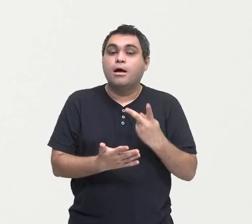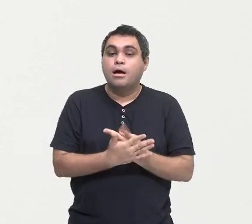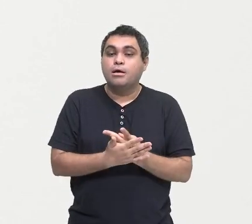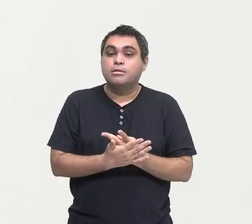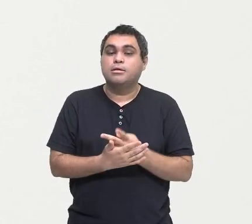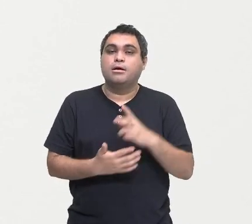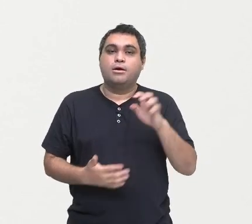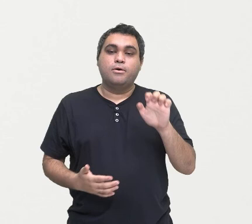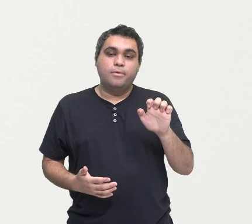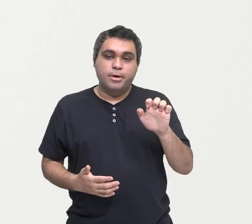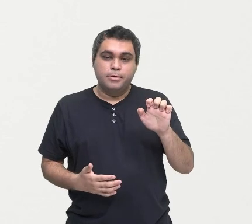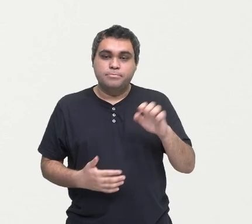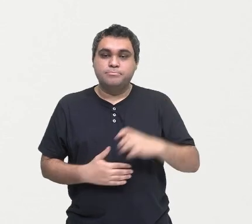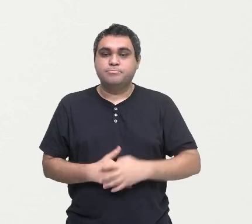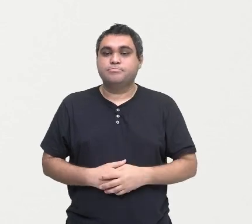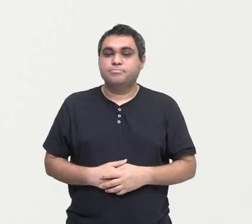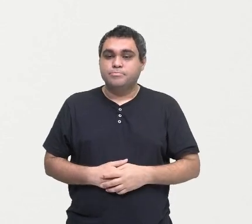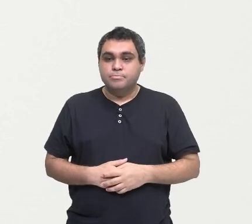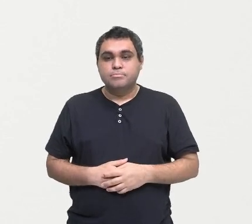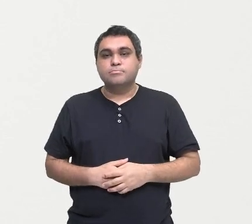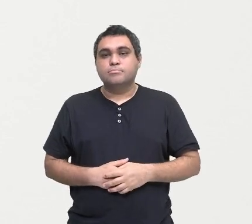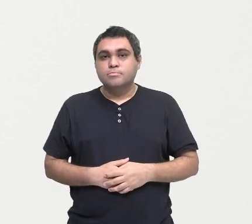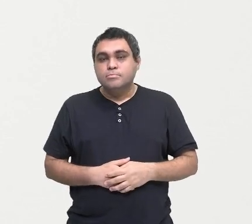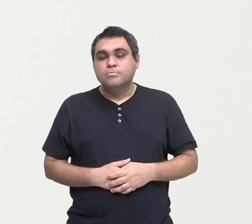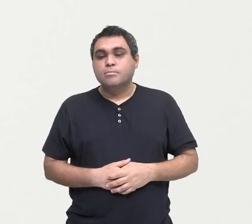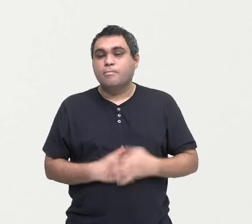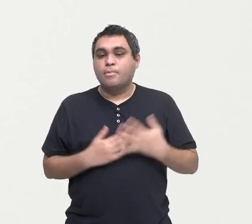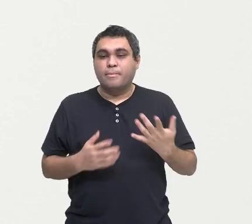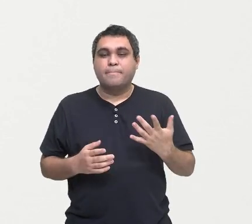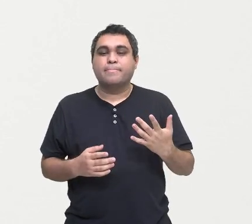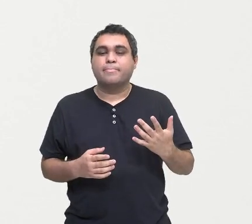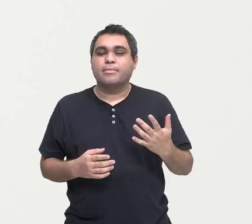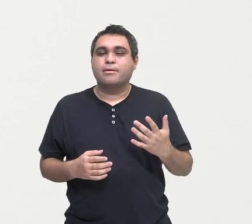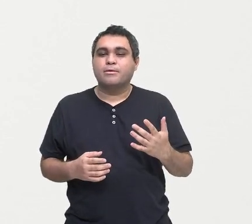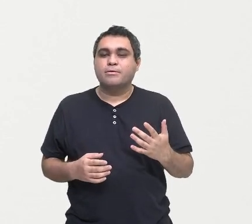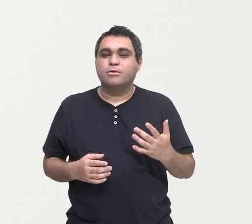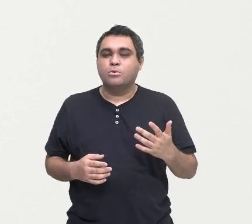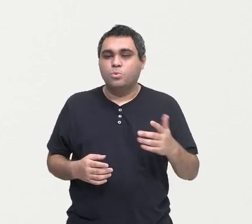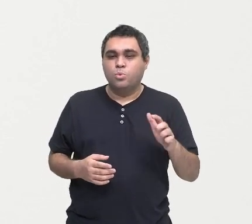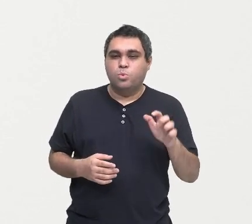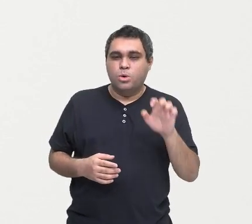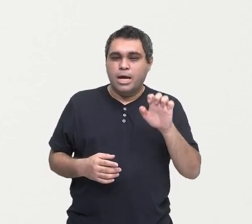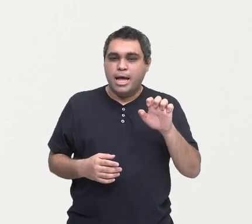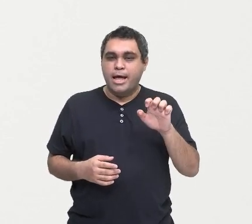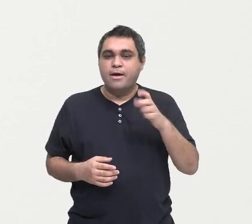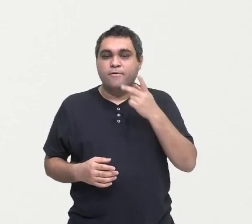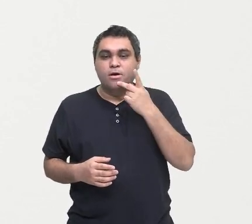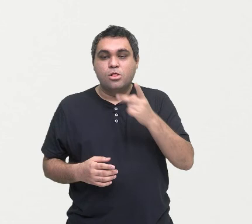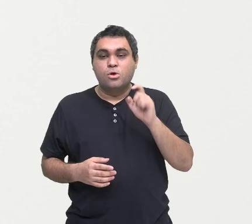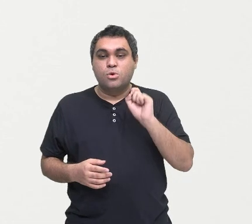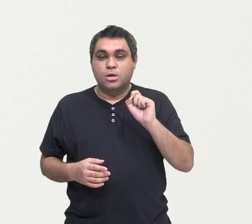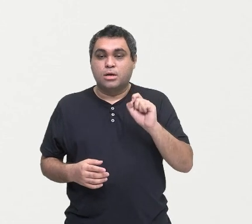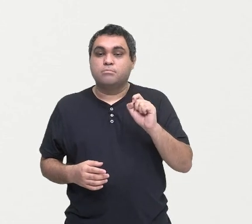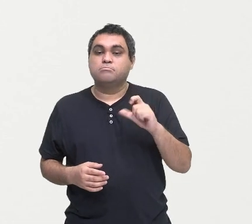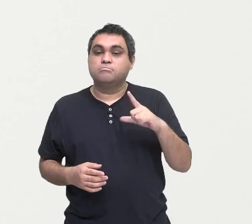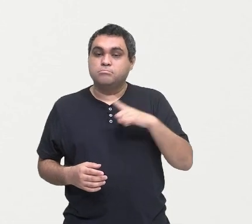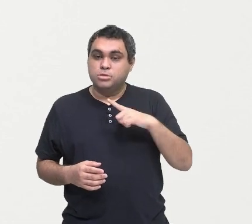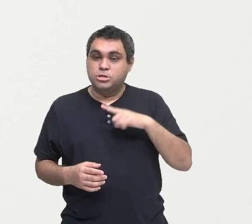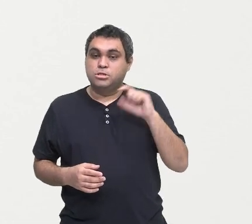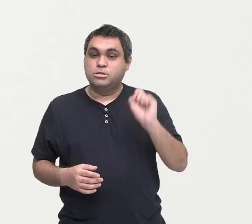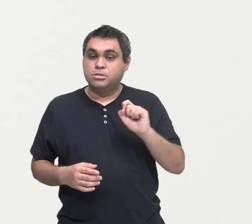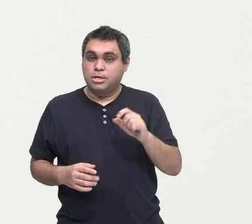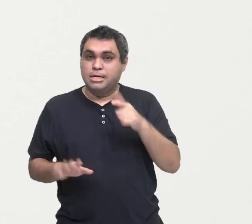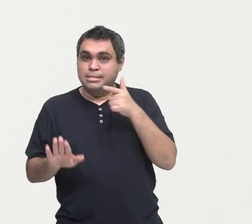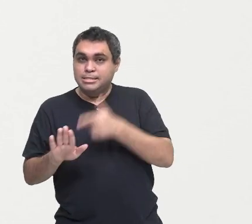ó, né? Então, as outras estão corretas. Olha só, ao lado da sátira que ele escrevia, encontram-se elevados valores cristãos.